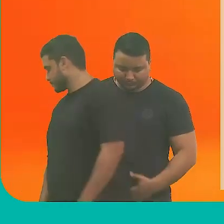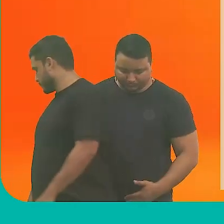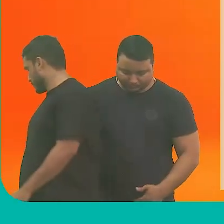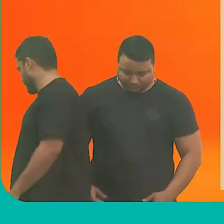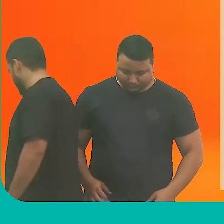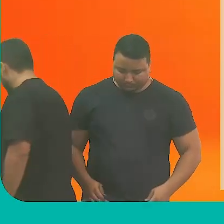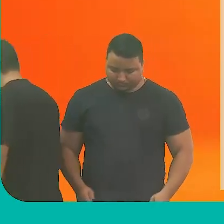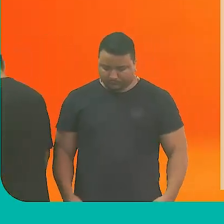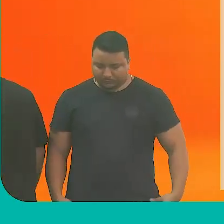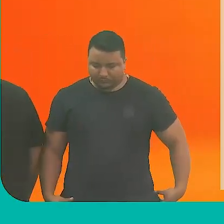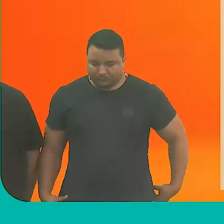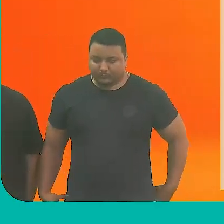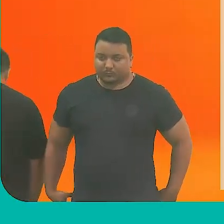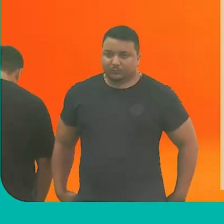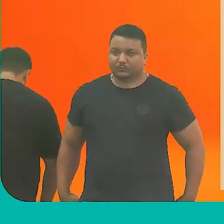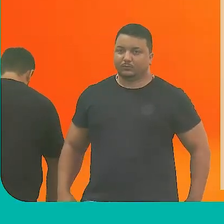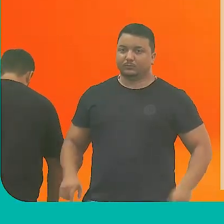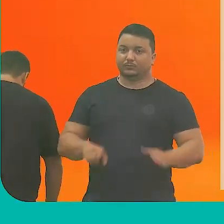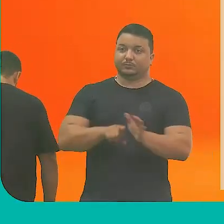trazer agora? A 5.